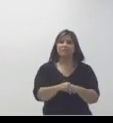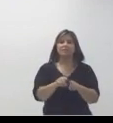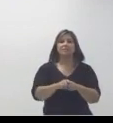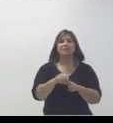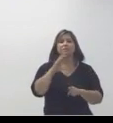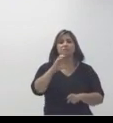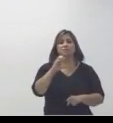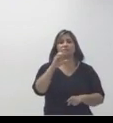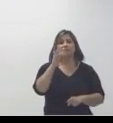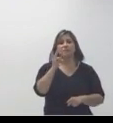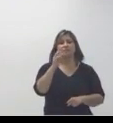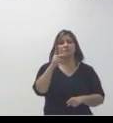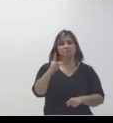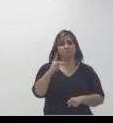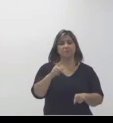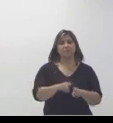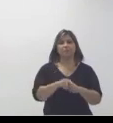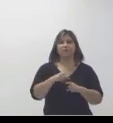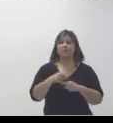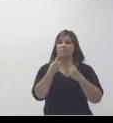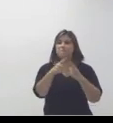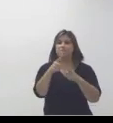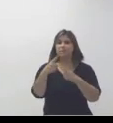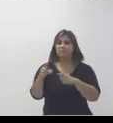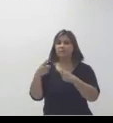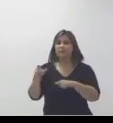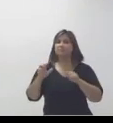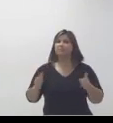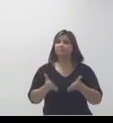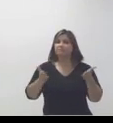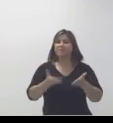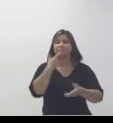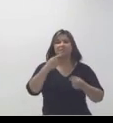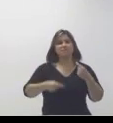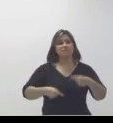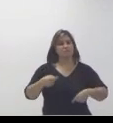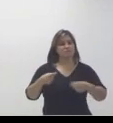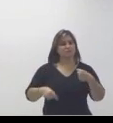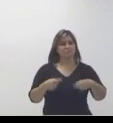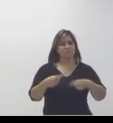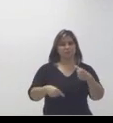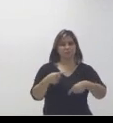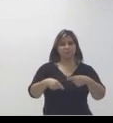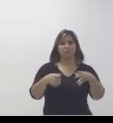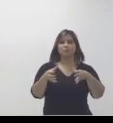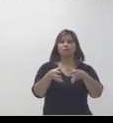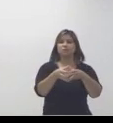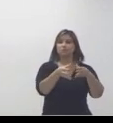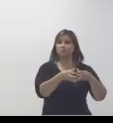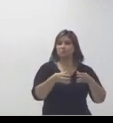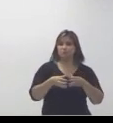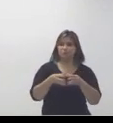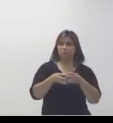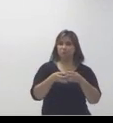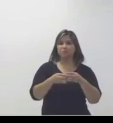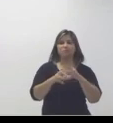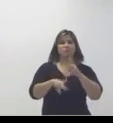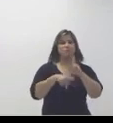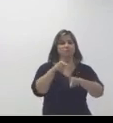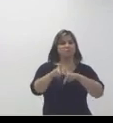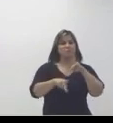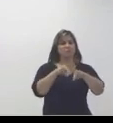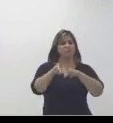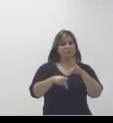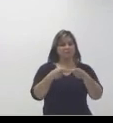cfp em provocar e promover essas discussões junto com a categoria junto com a população em